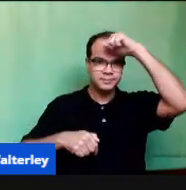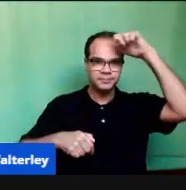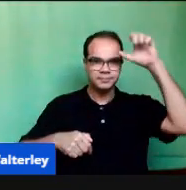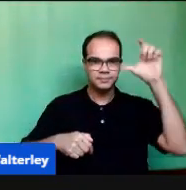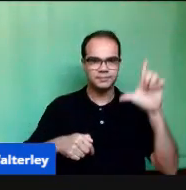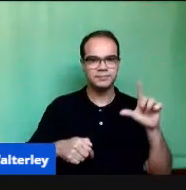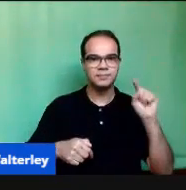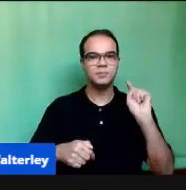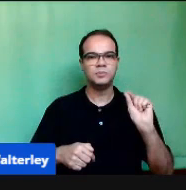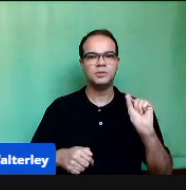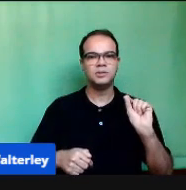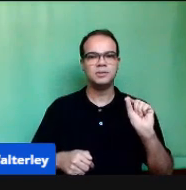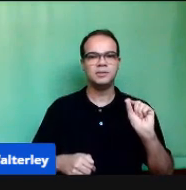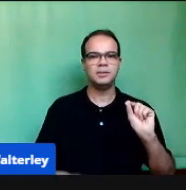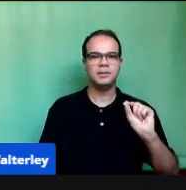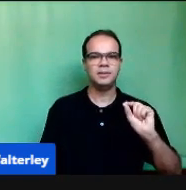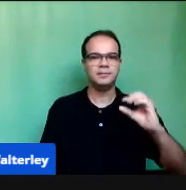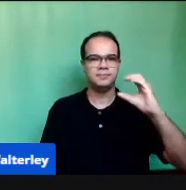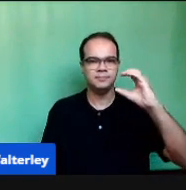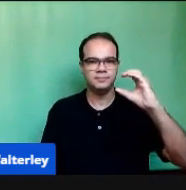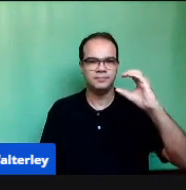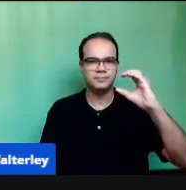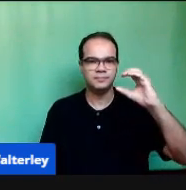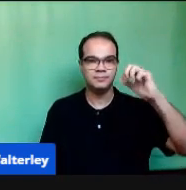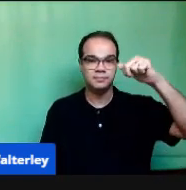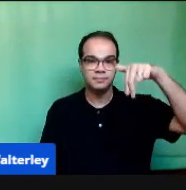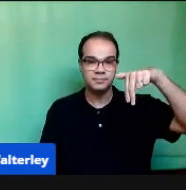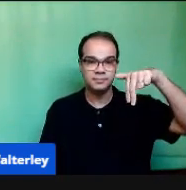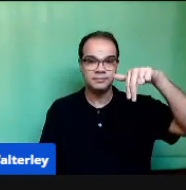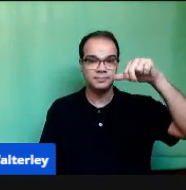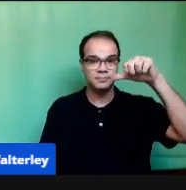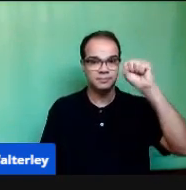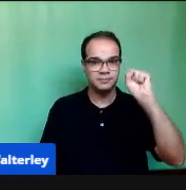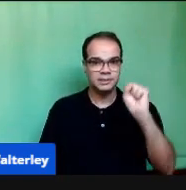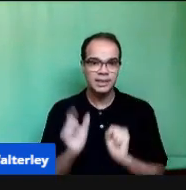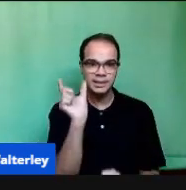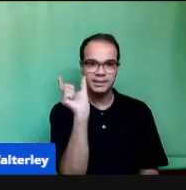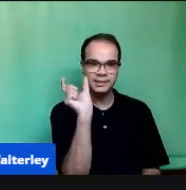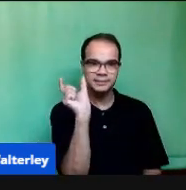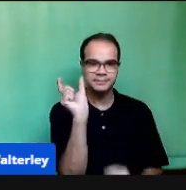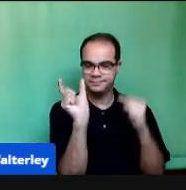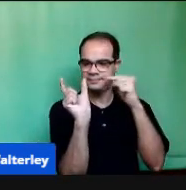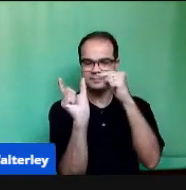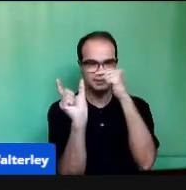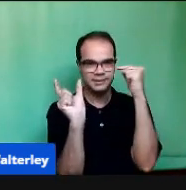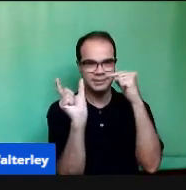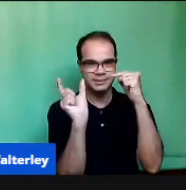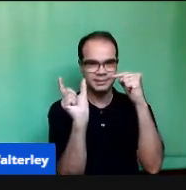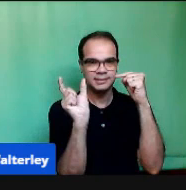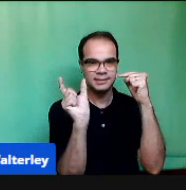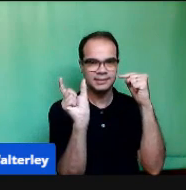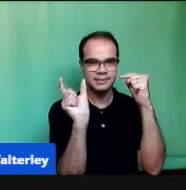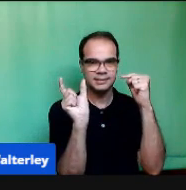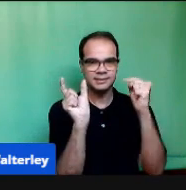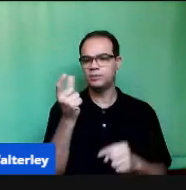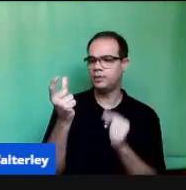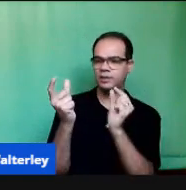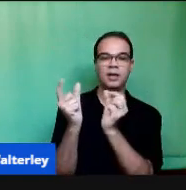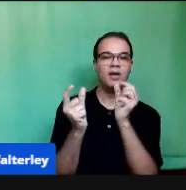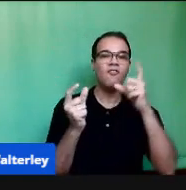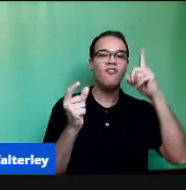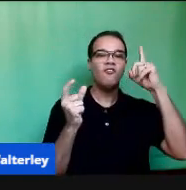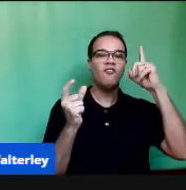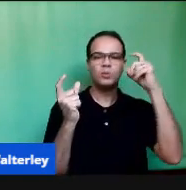ela tem como objetivo, né, auxiliar essas pessoas trans na sua jornada por respeito,